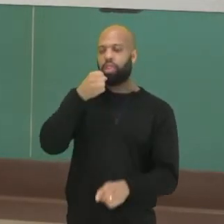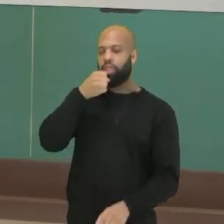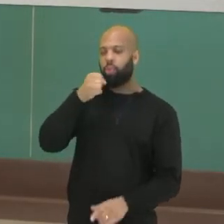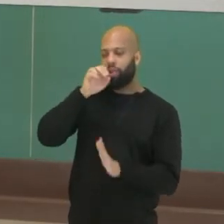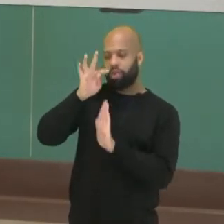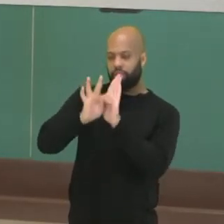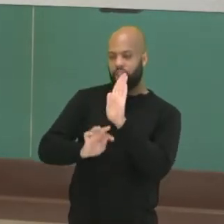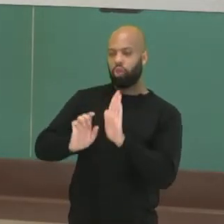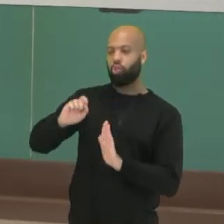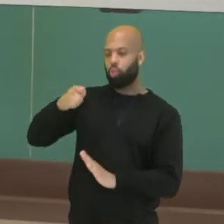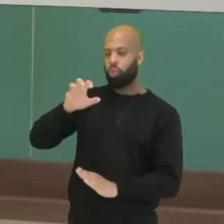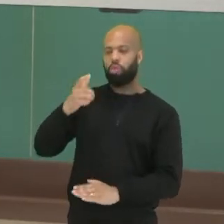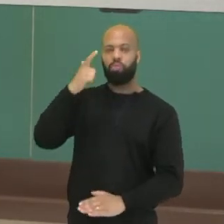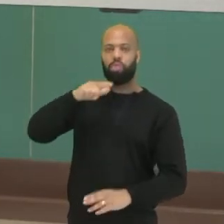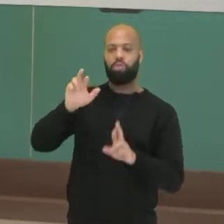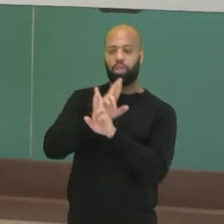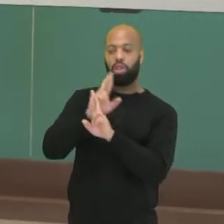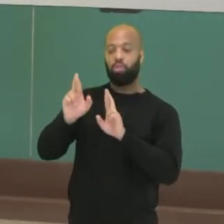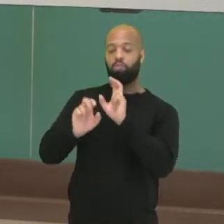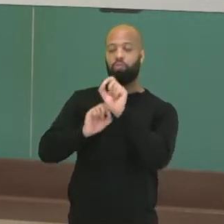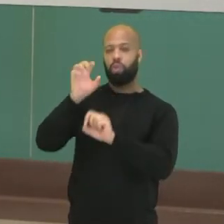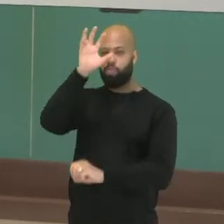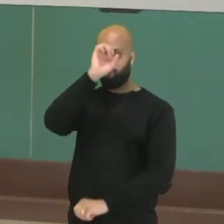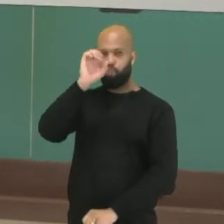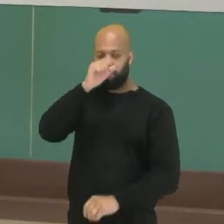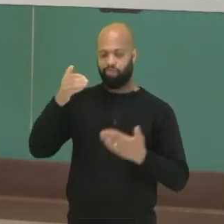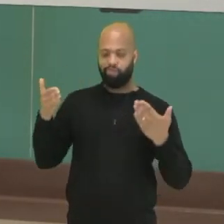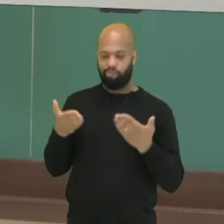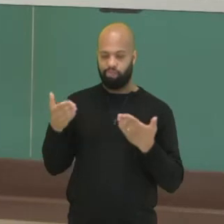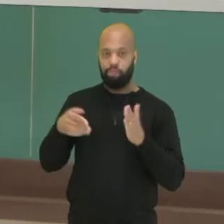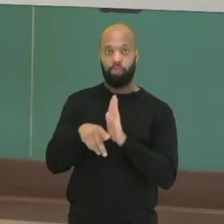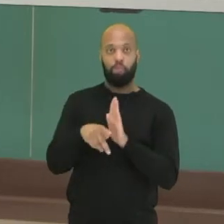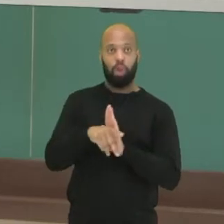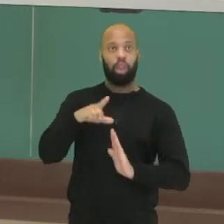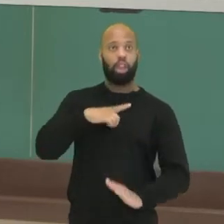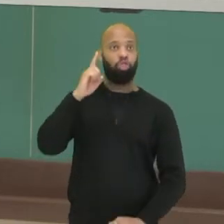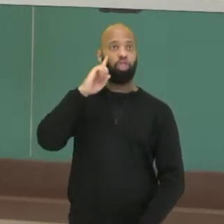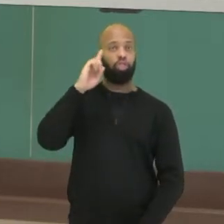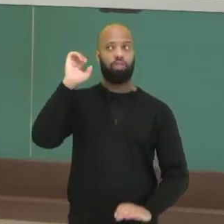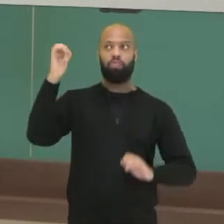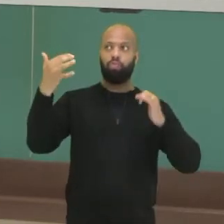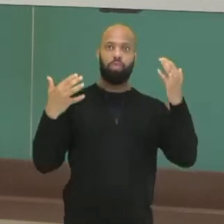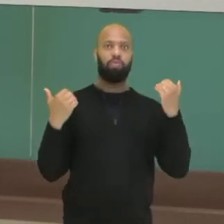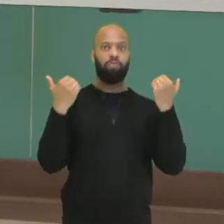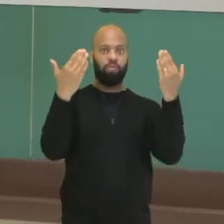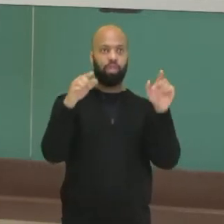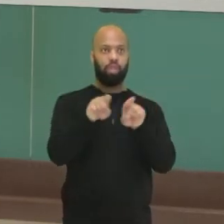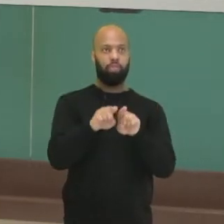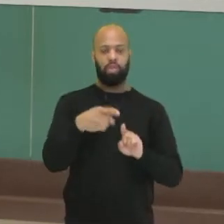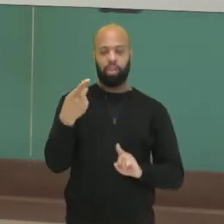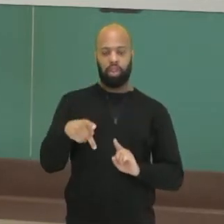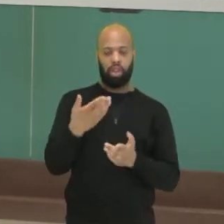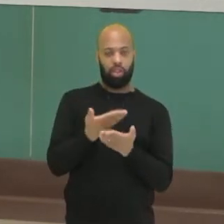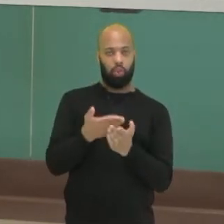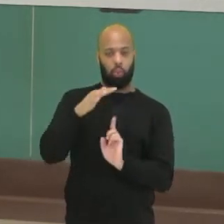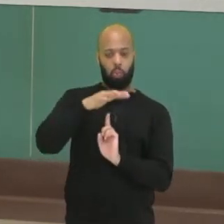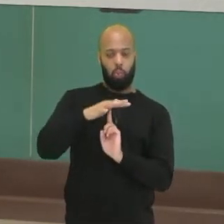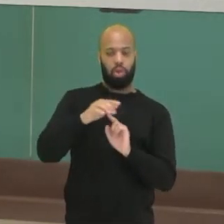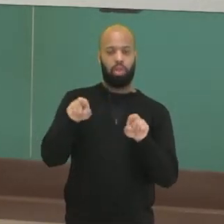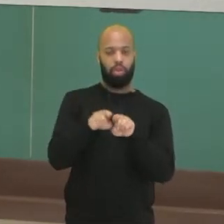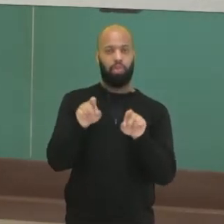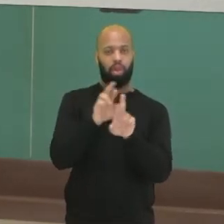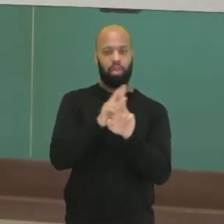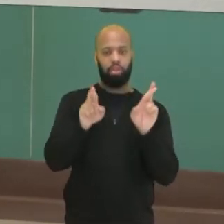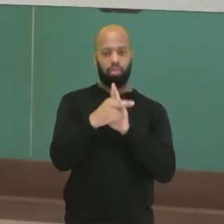reportagens, fazendo essa inter-relação do que você está aprendendo, tá? Na sala de aula, aqui no Aula Paraná, e fazendo essa inter-relação